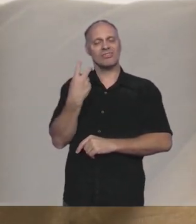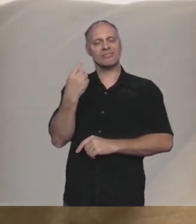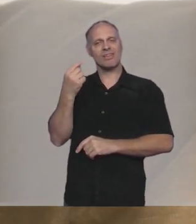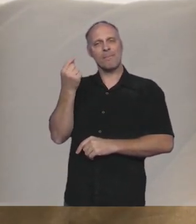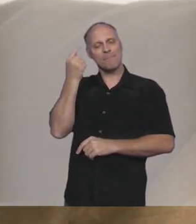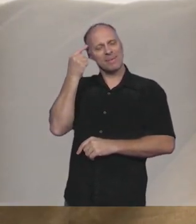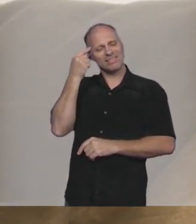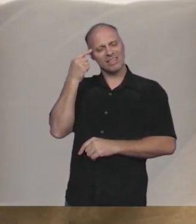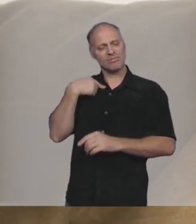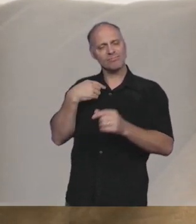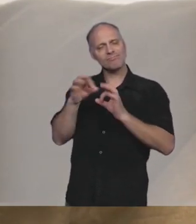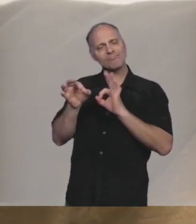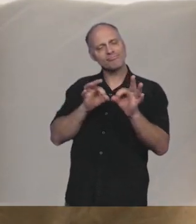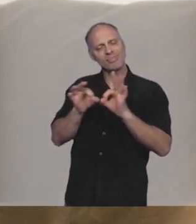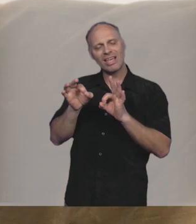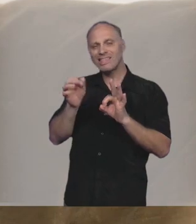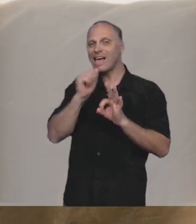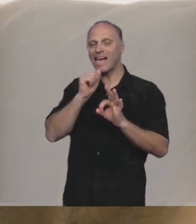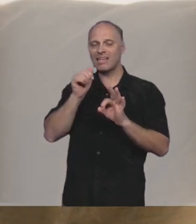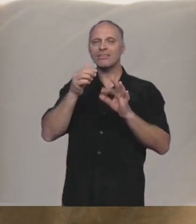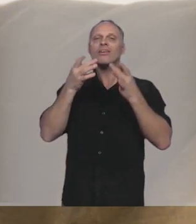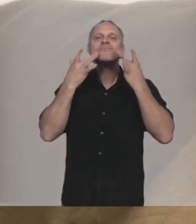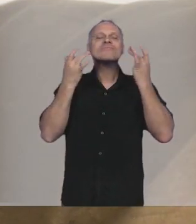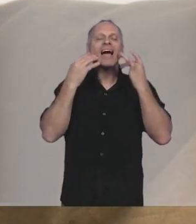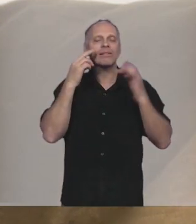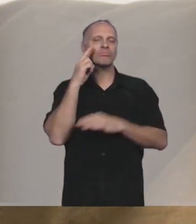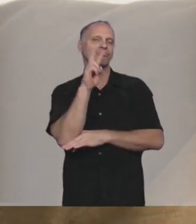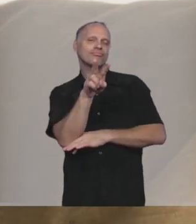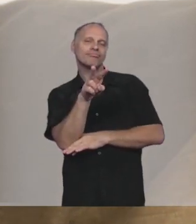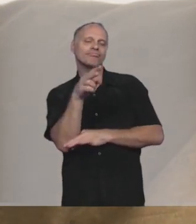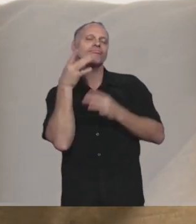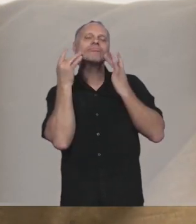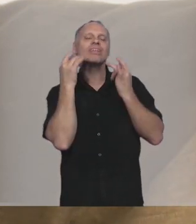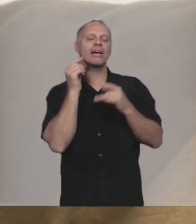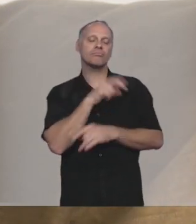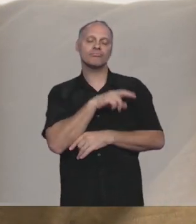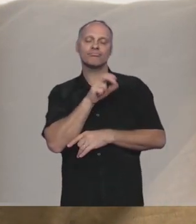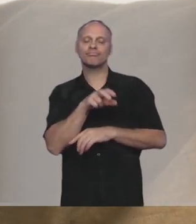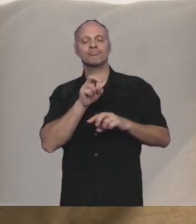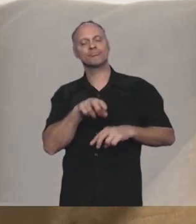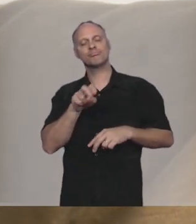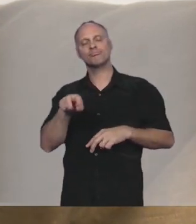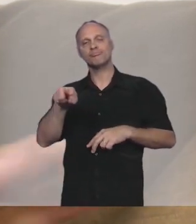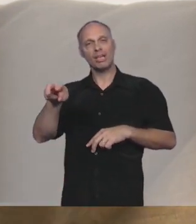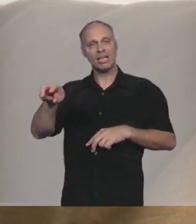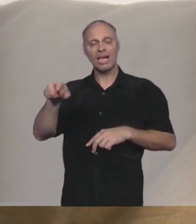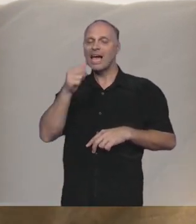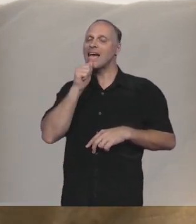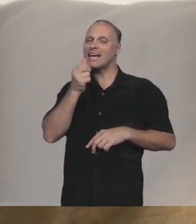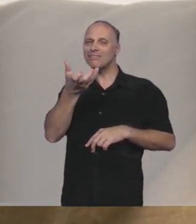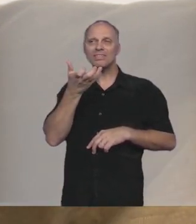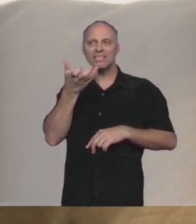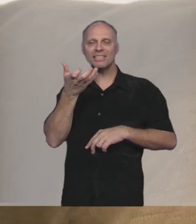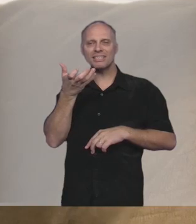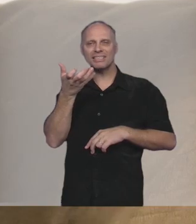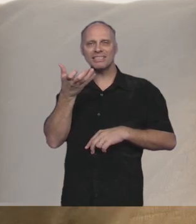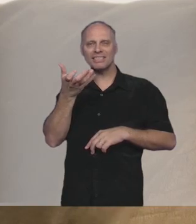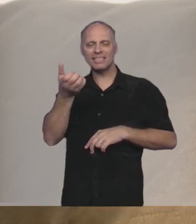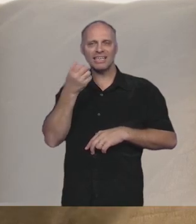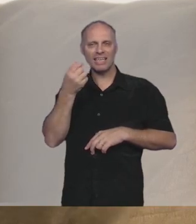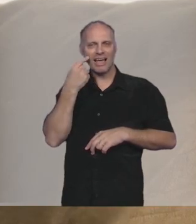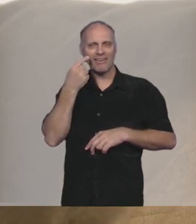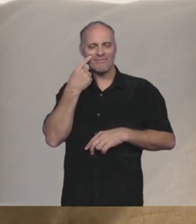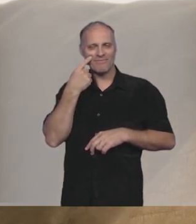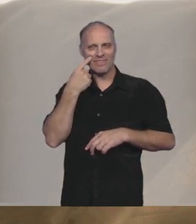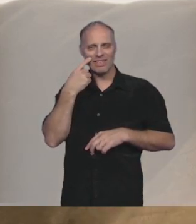planejando isso, lendo, né, e um dia nós saímos de uma apresentação teatral, mas aí eu queria lidar